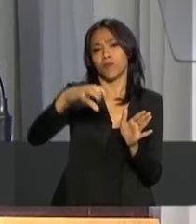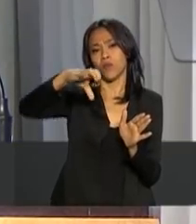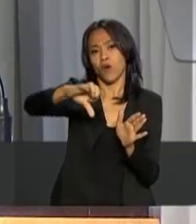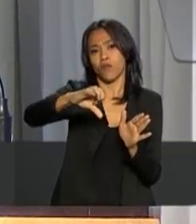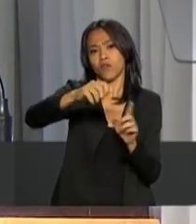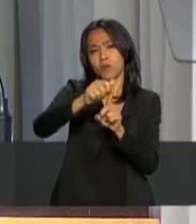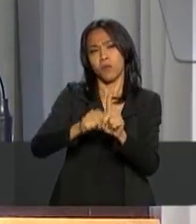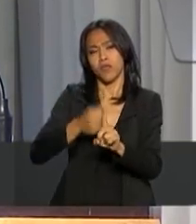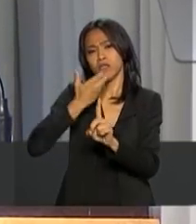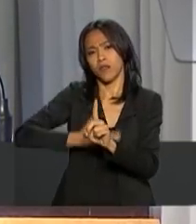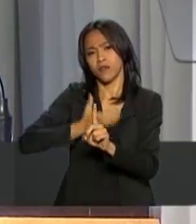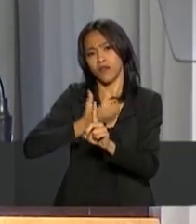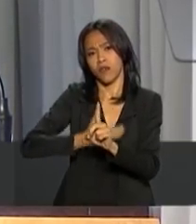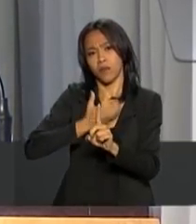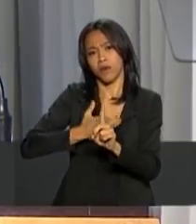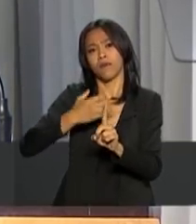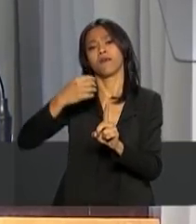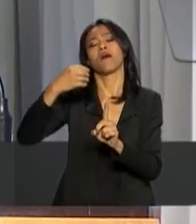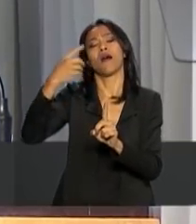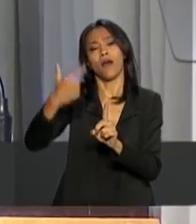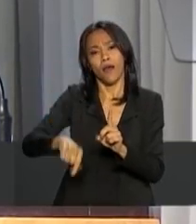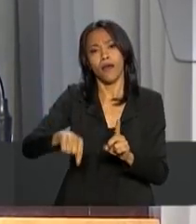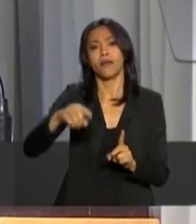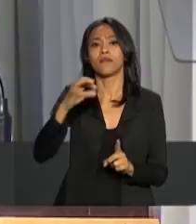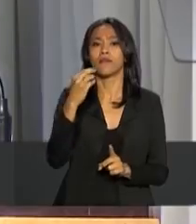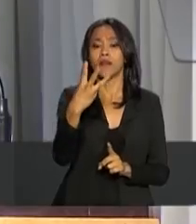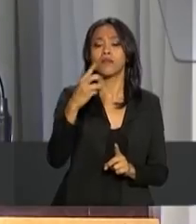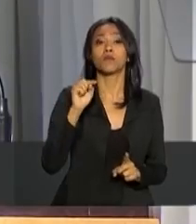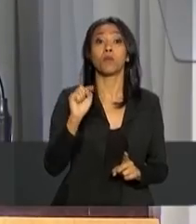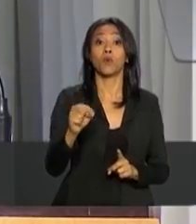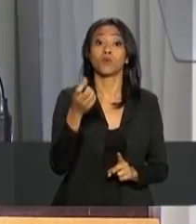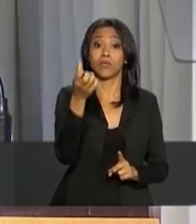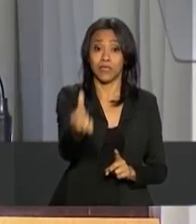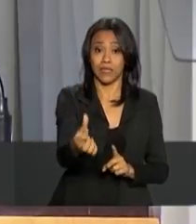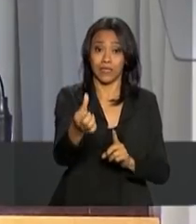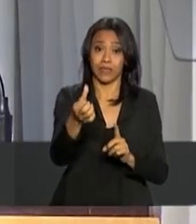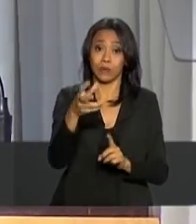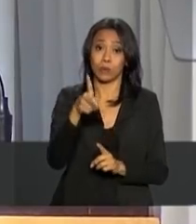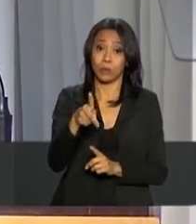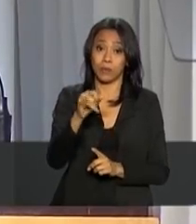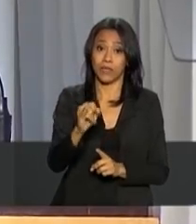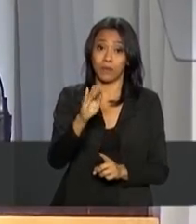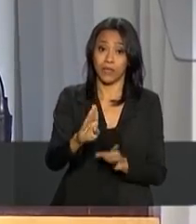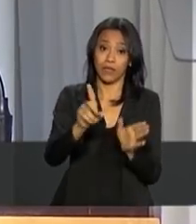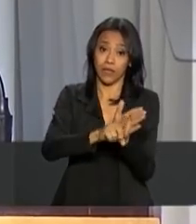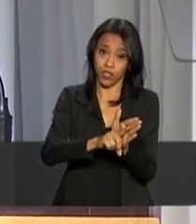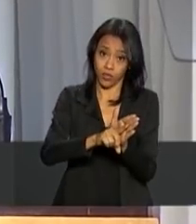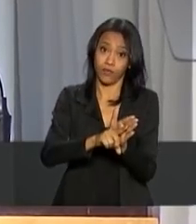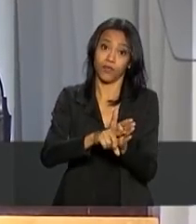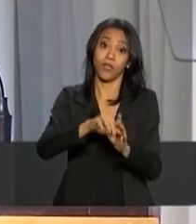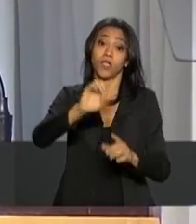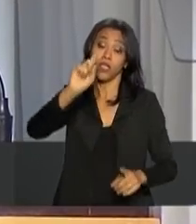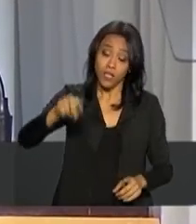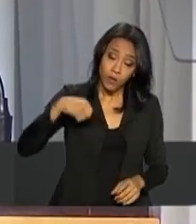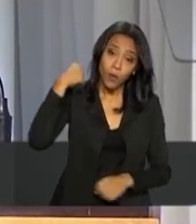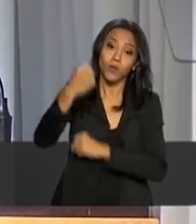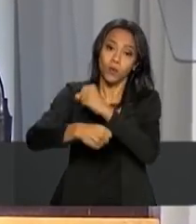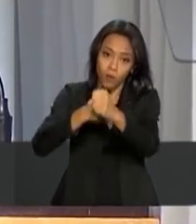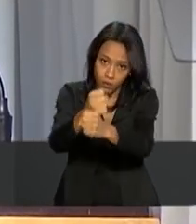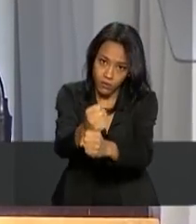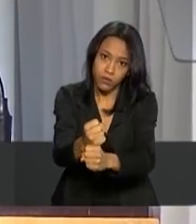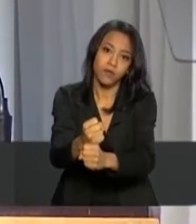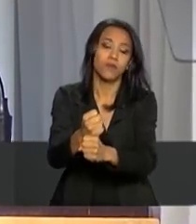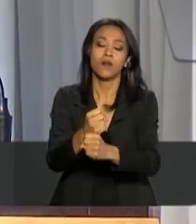chegou em dezembro, o PIB já era negativo, menos 3,6. Ou seja, avançamos 2,3. E no ano seguinte, Pessutti,